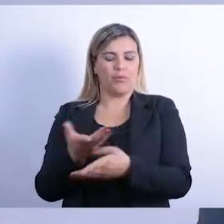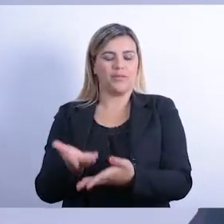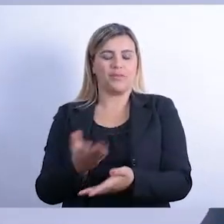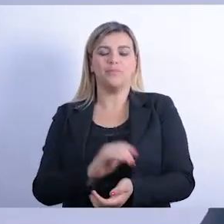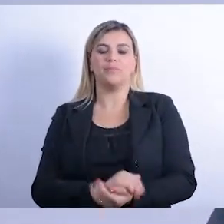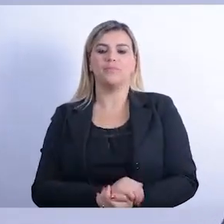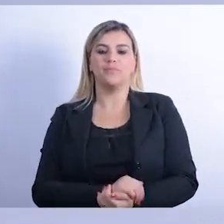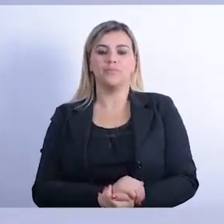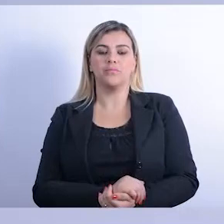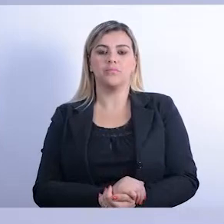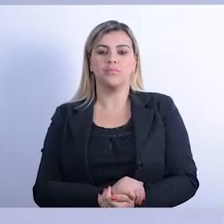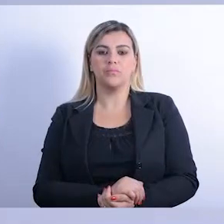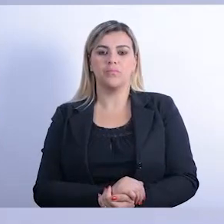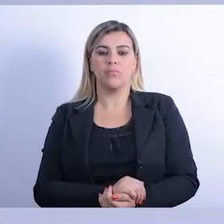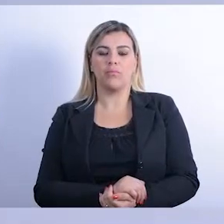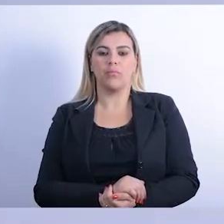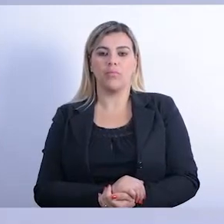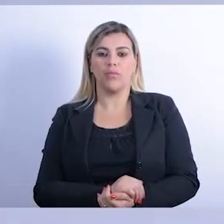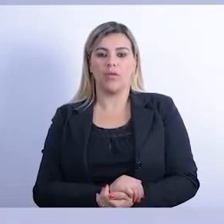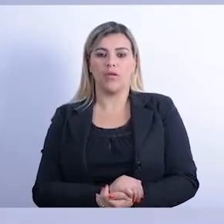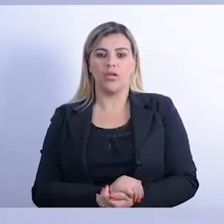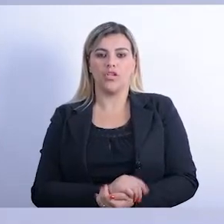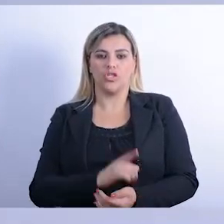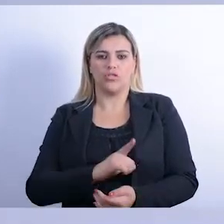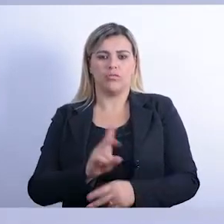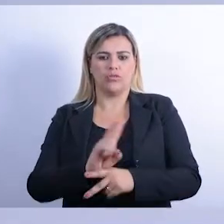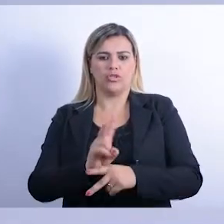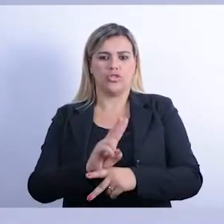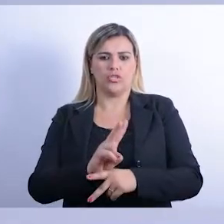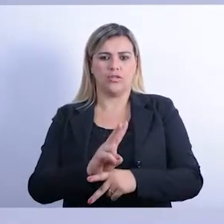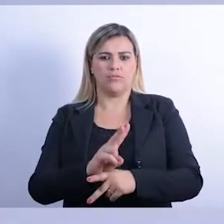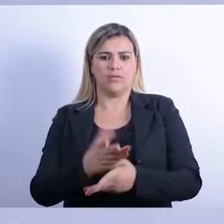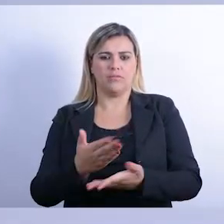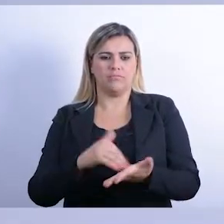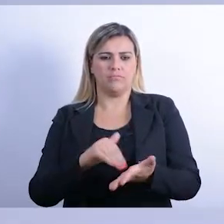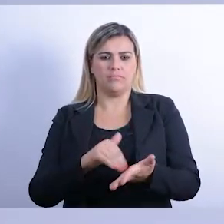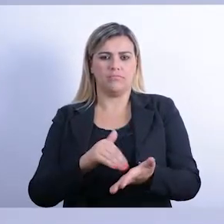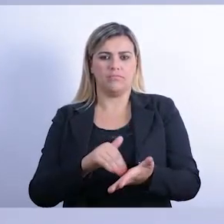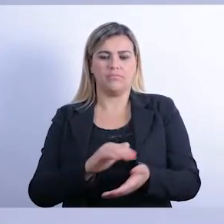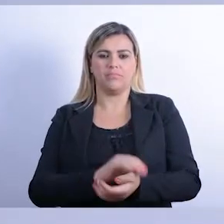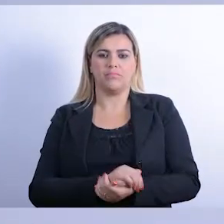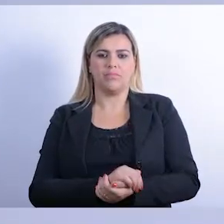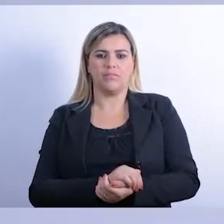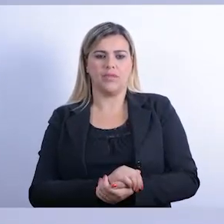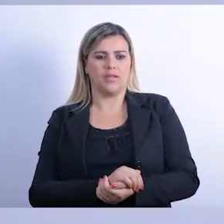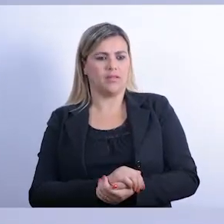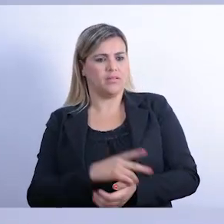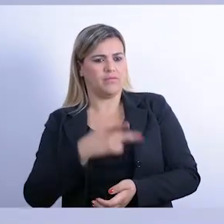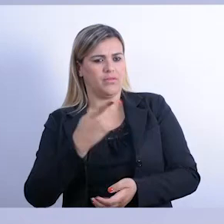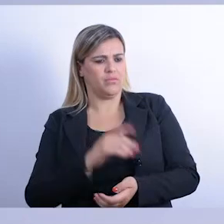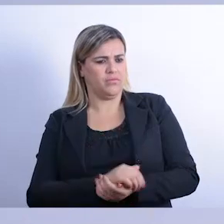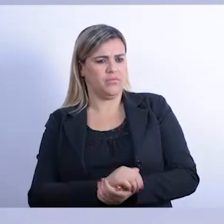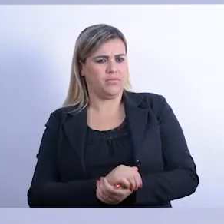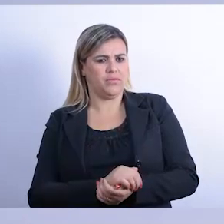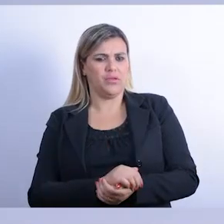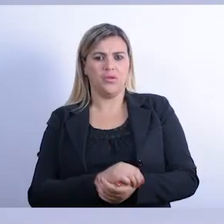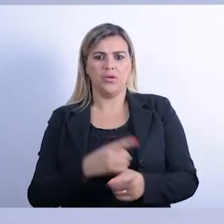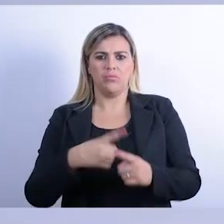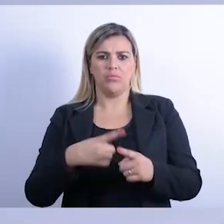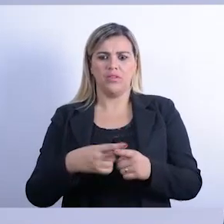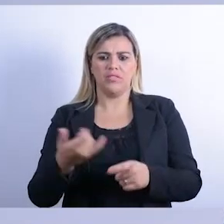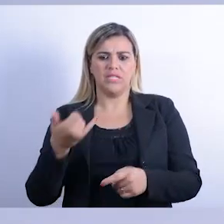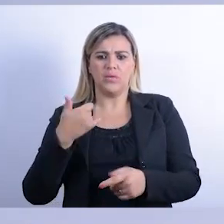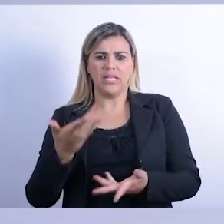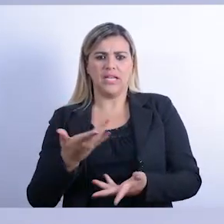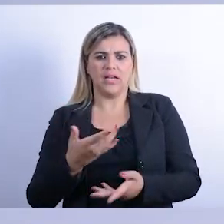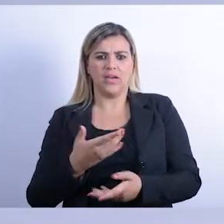para o encontro e fomos lá. Chegou lá o chefe de gabinete, Balmair, era muito engraçado, aí falou, gente,